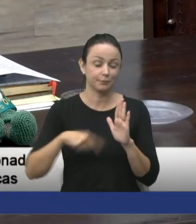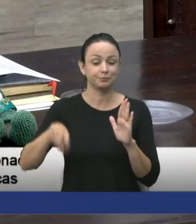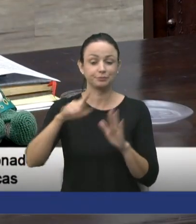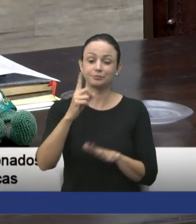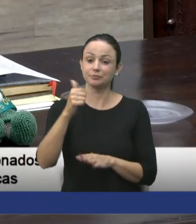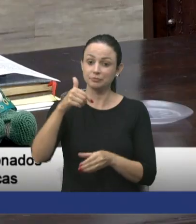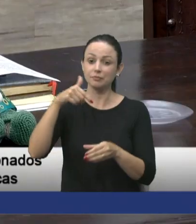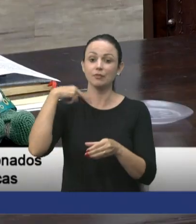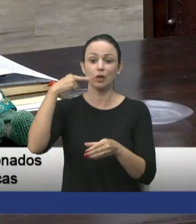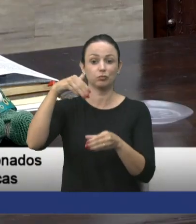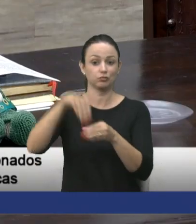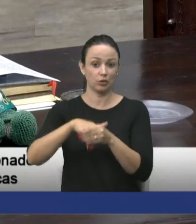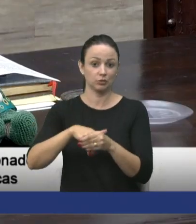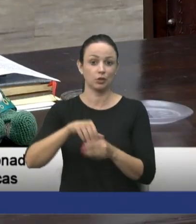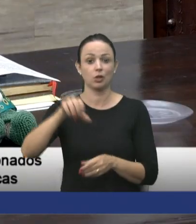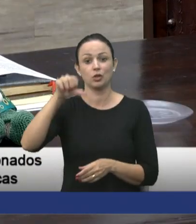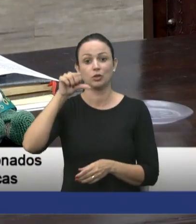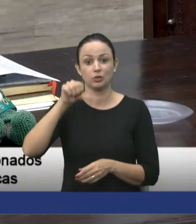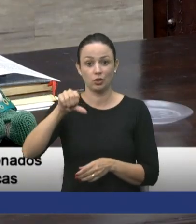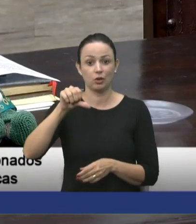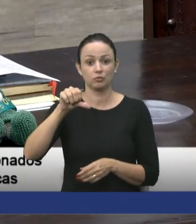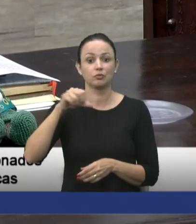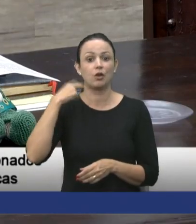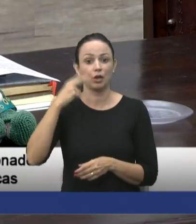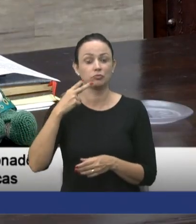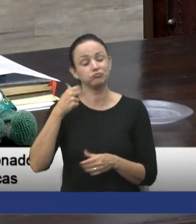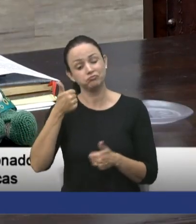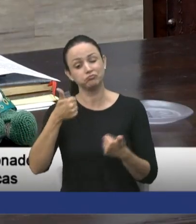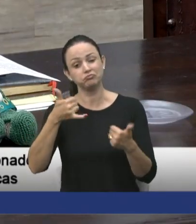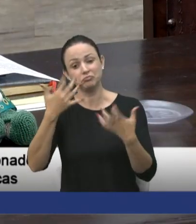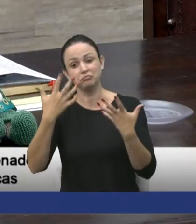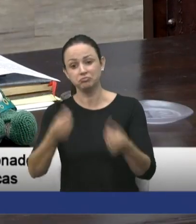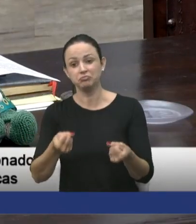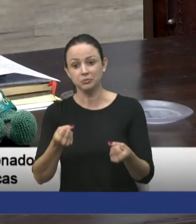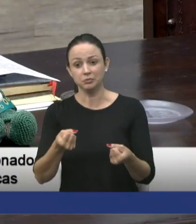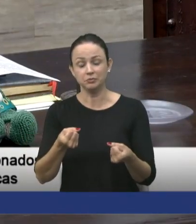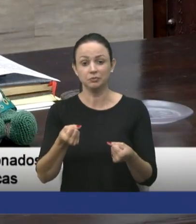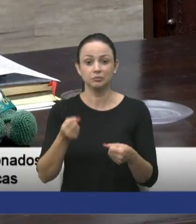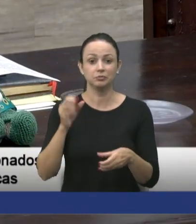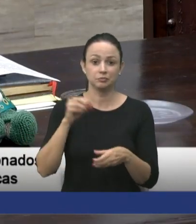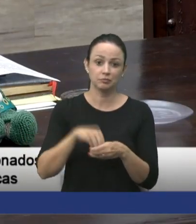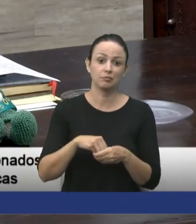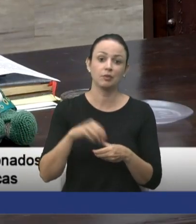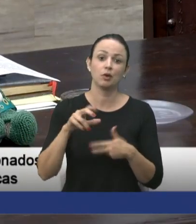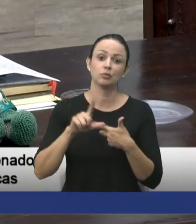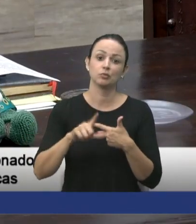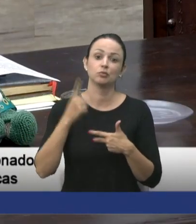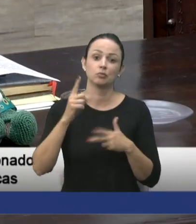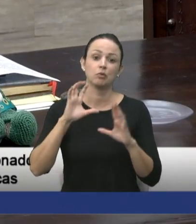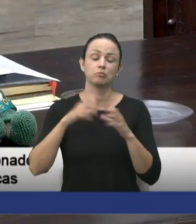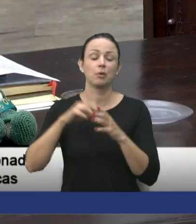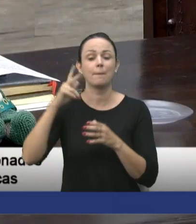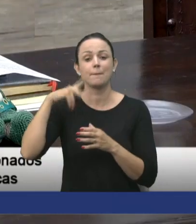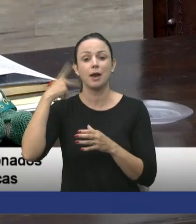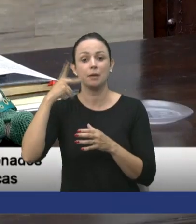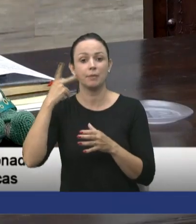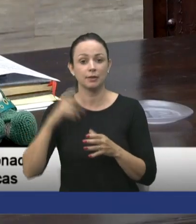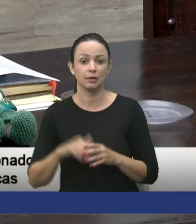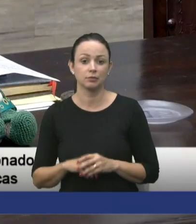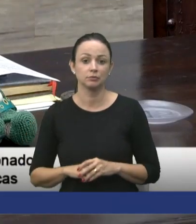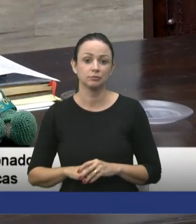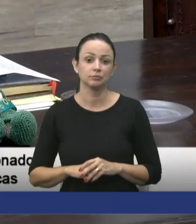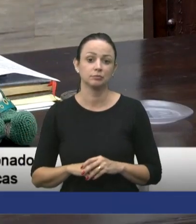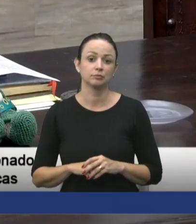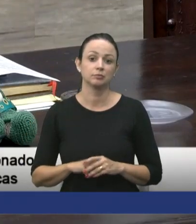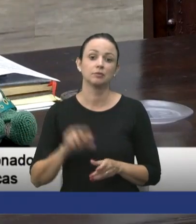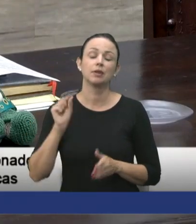17 vereadores, 9 vereadores falam, beleza, vamos ter dentro do Legislativo uma frente parlamentar.